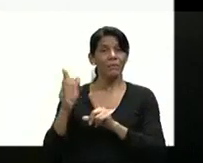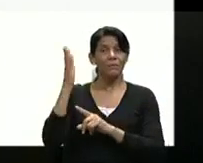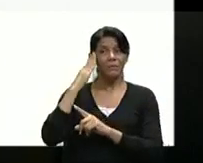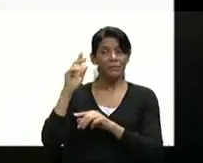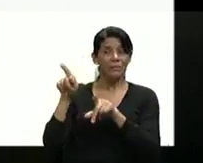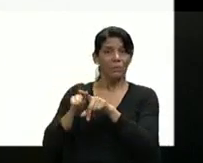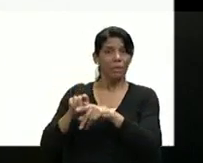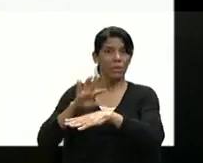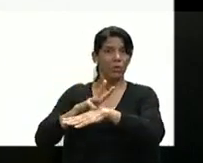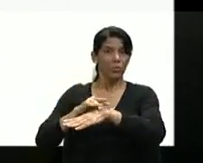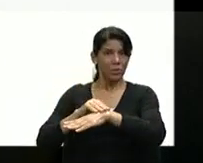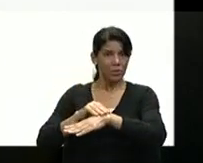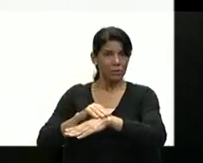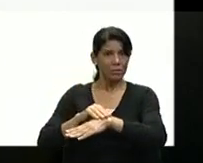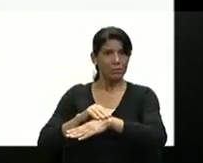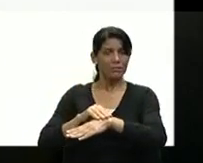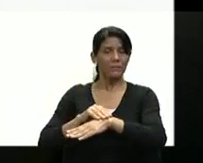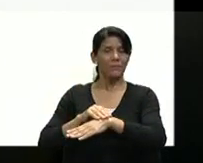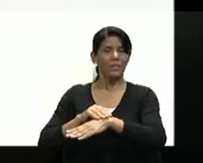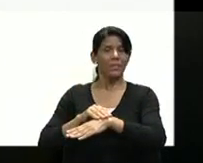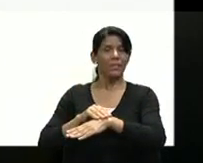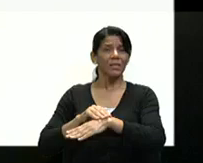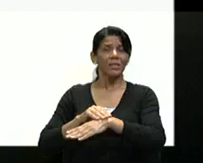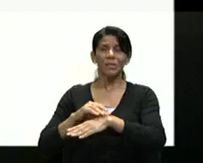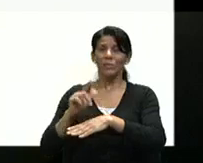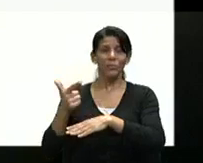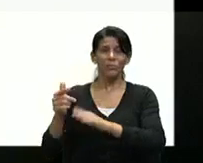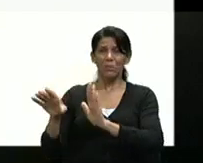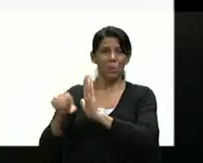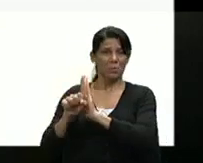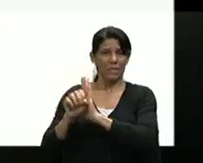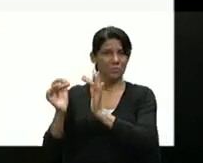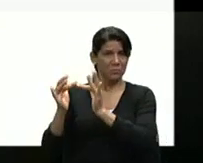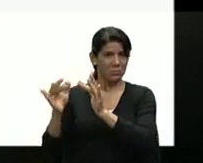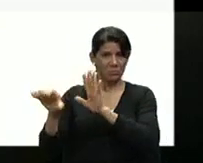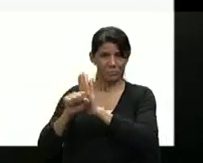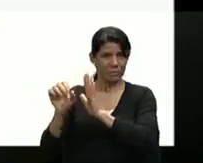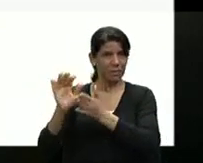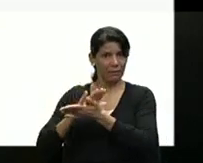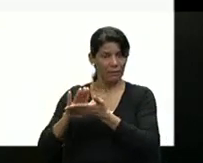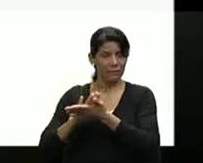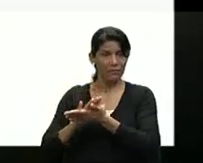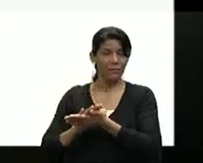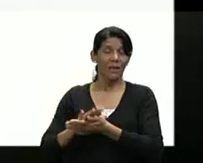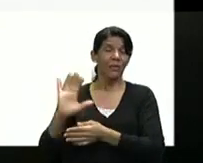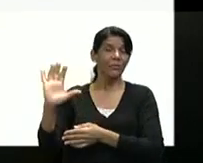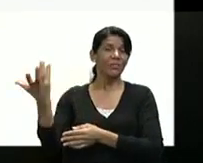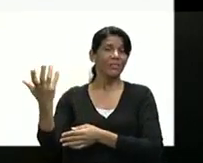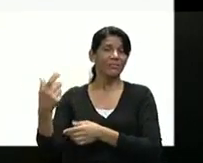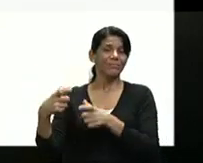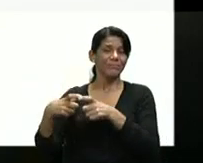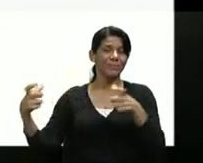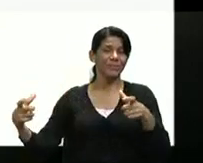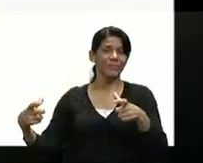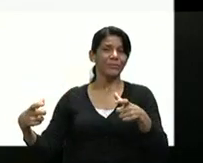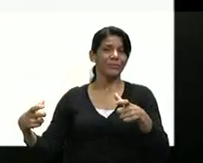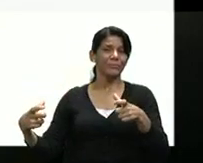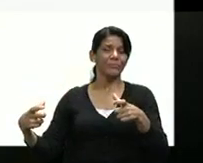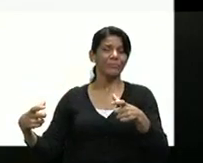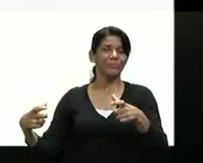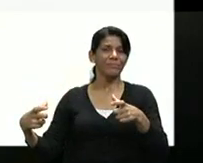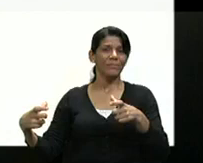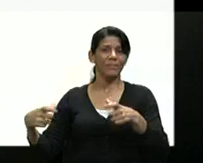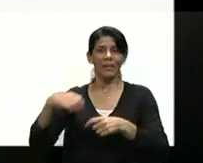as doenças e agravos não transmissíveis ocorrem pelo aumento da violência. E o trânsito